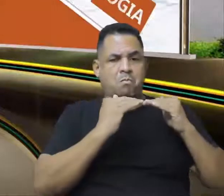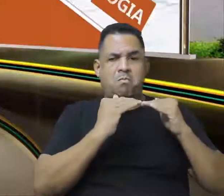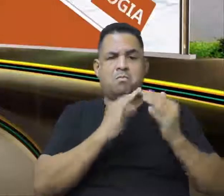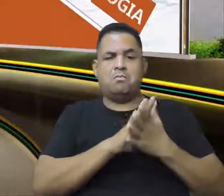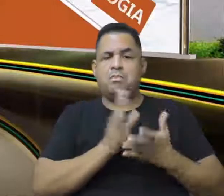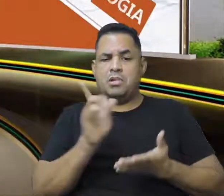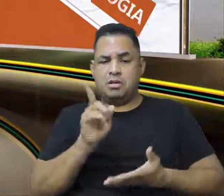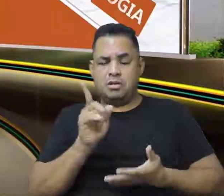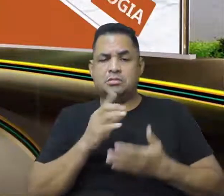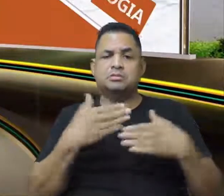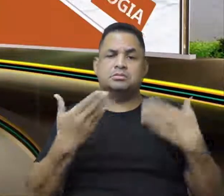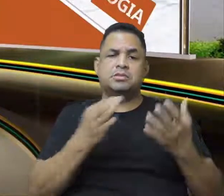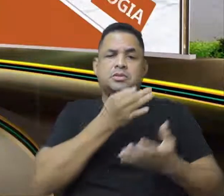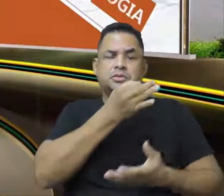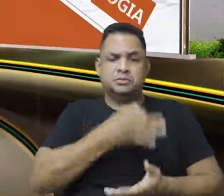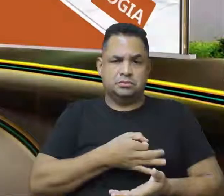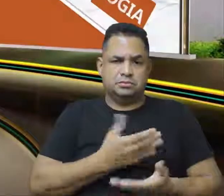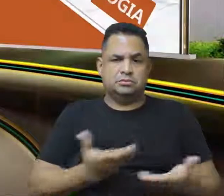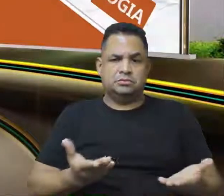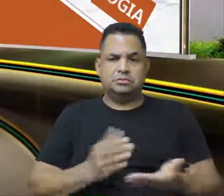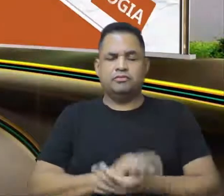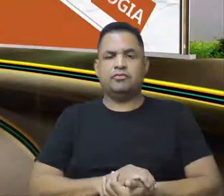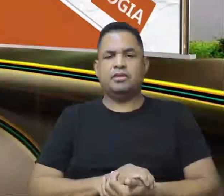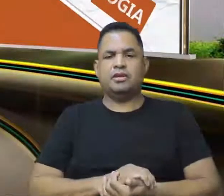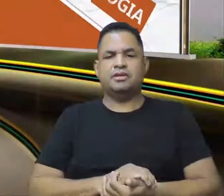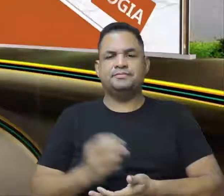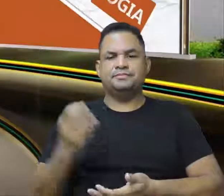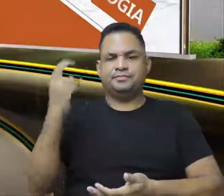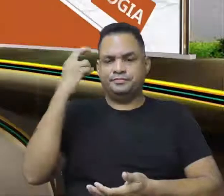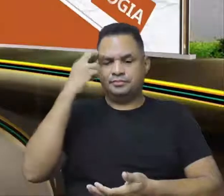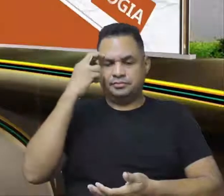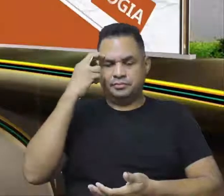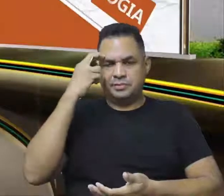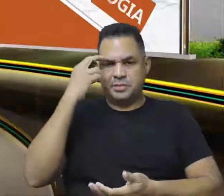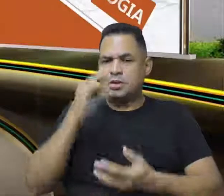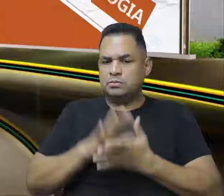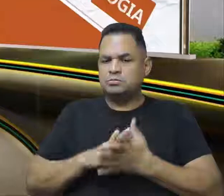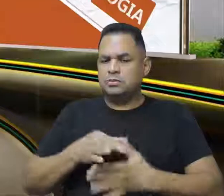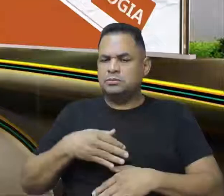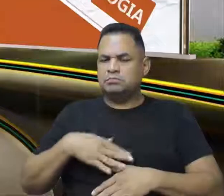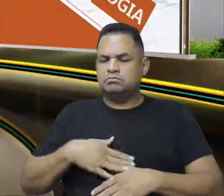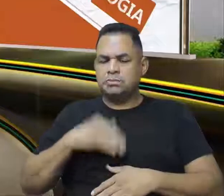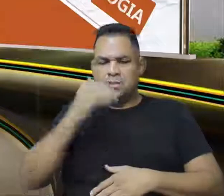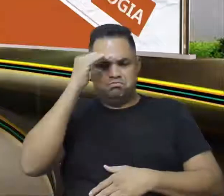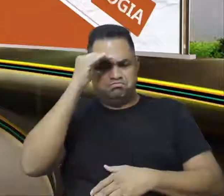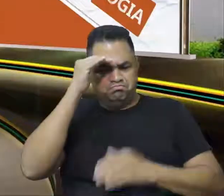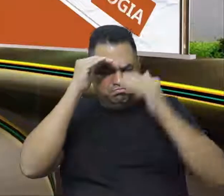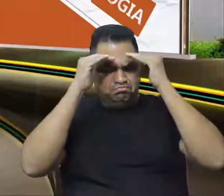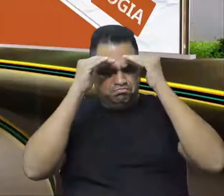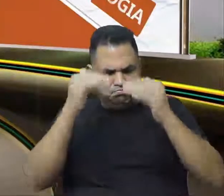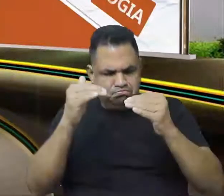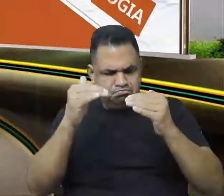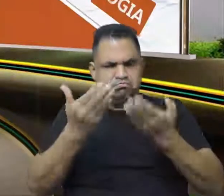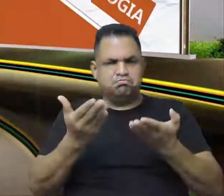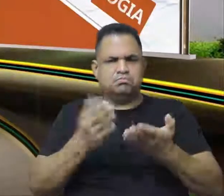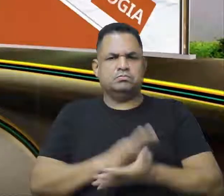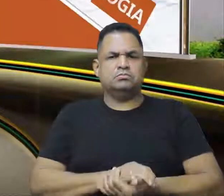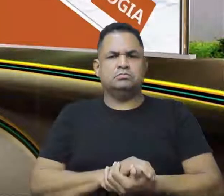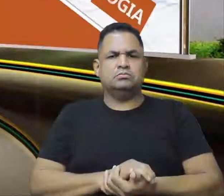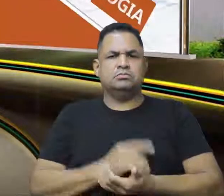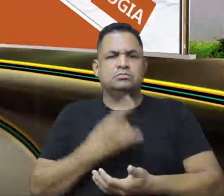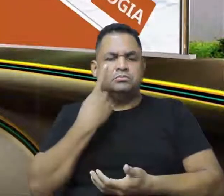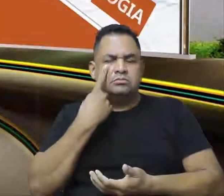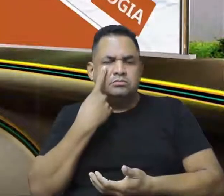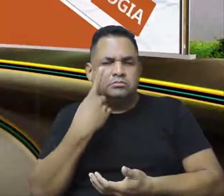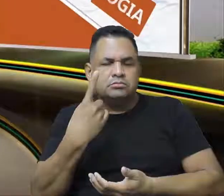era o deles e que era o certo. A cultura é algo muito sério. Você enxergar